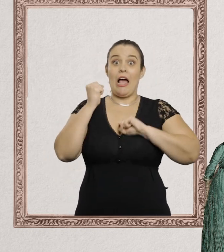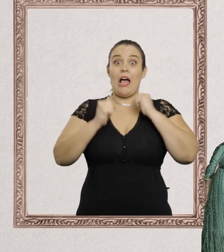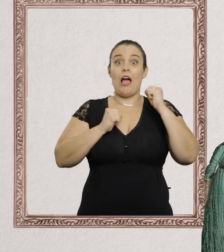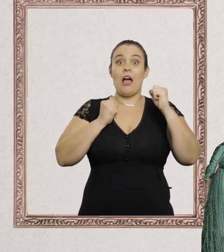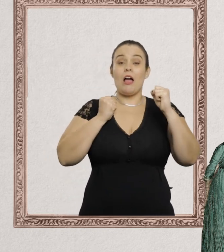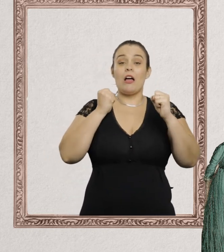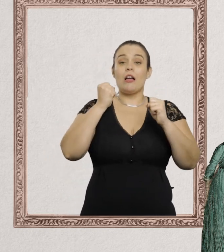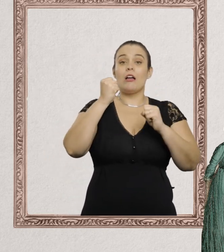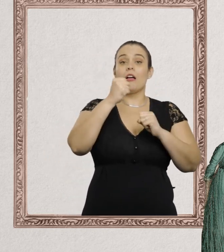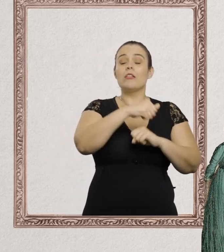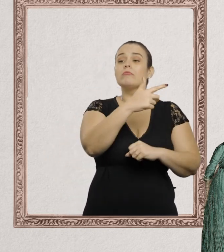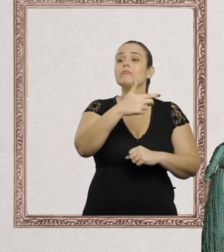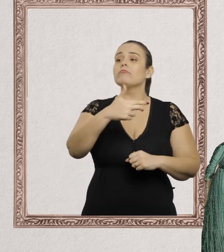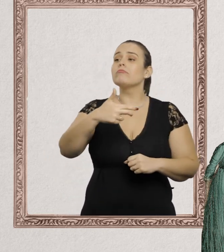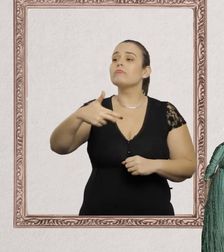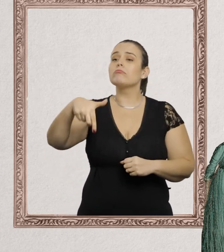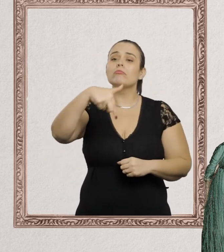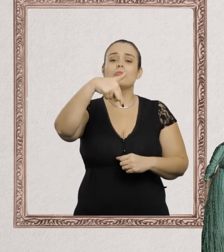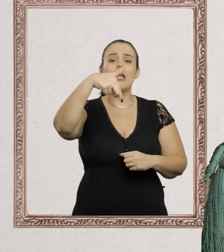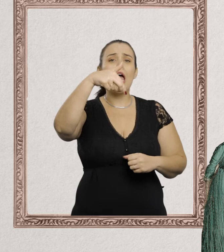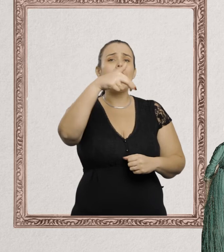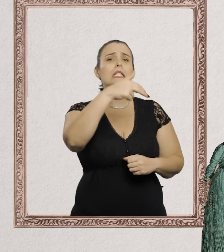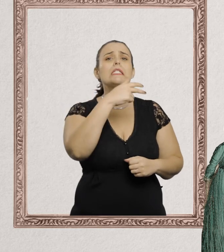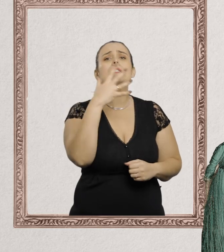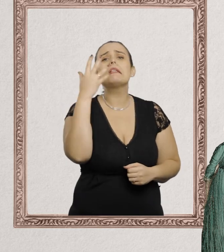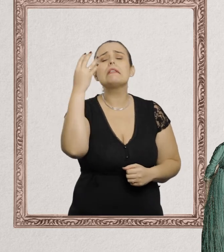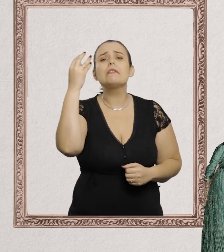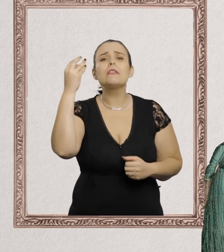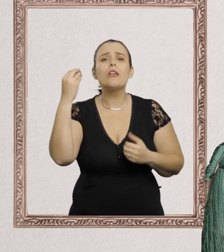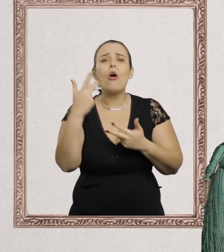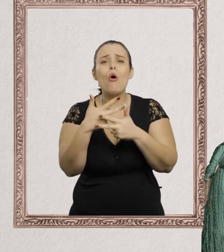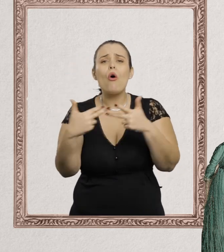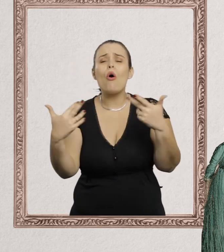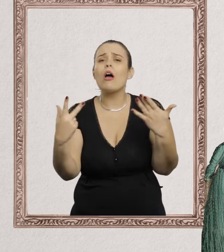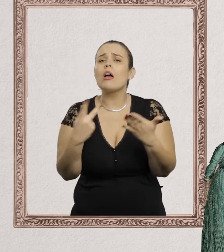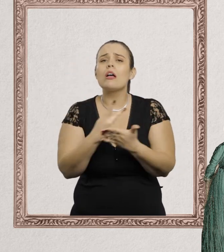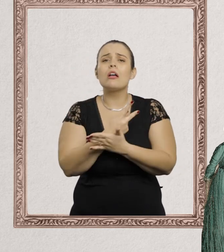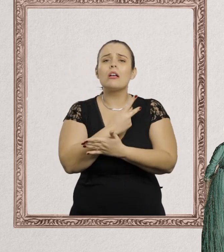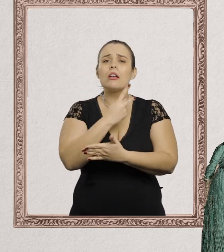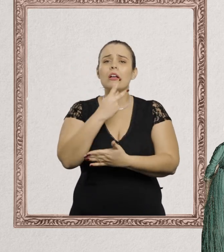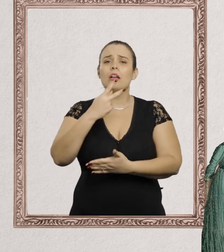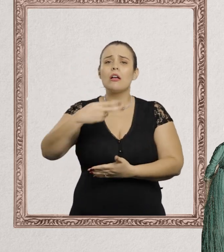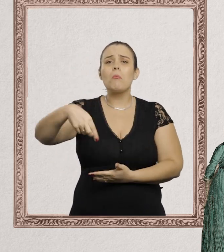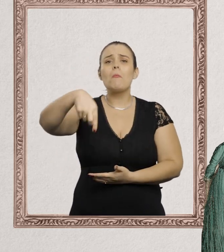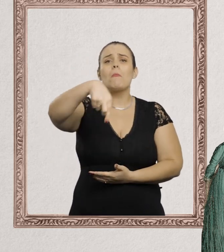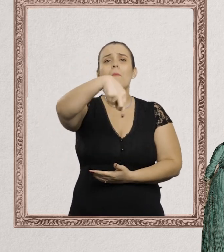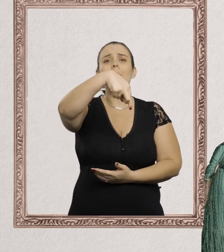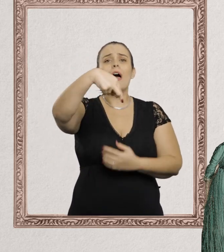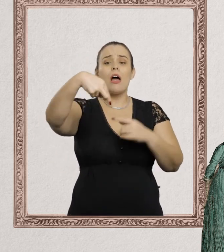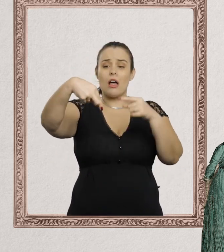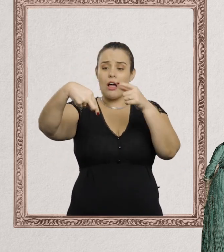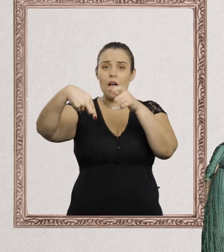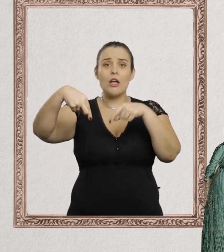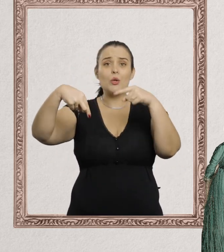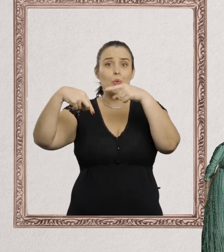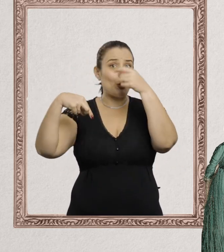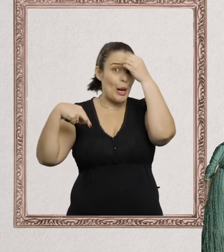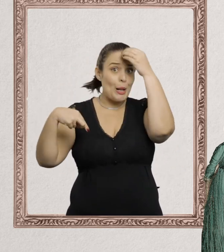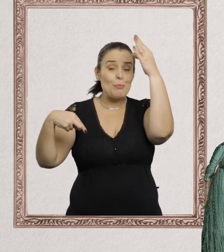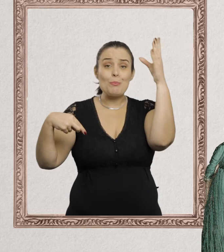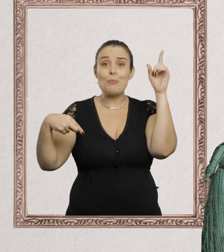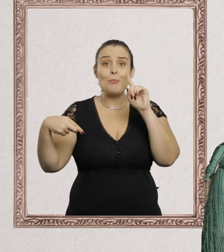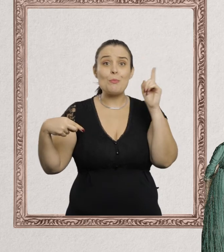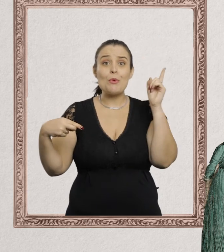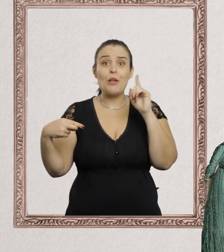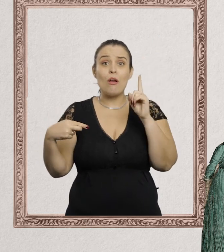Ela percebeu que Peter tinha esquecido das aventuras que viveu junto com Wendy. Peter não lembrava mais do